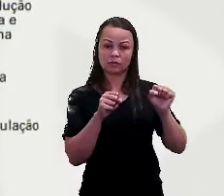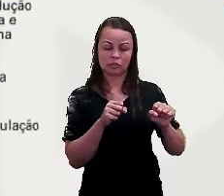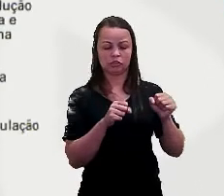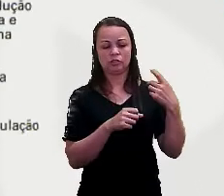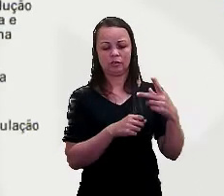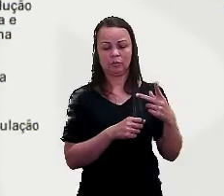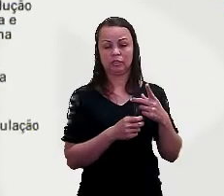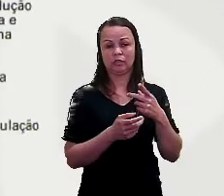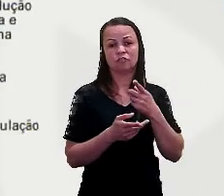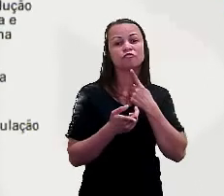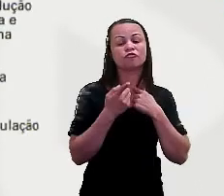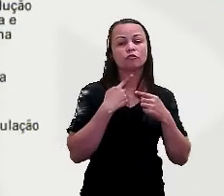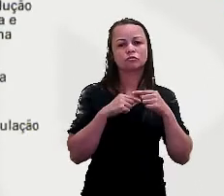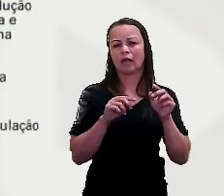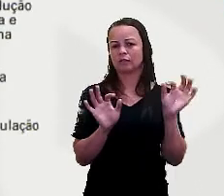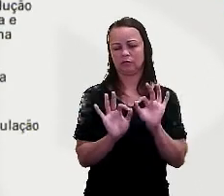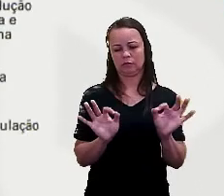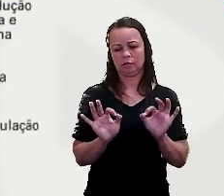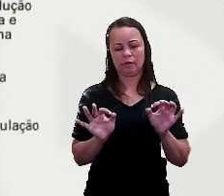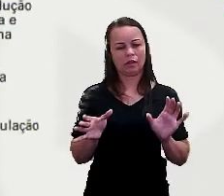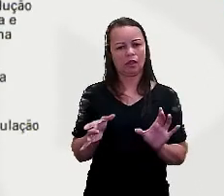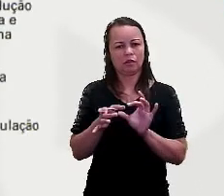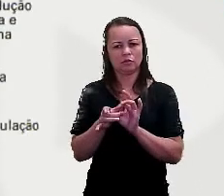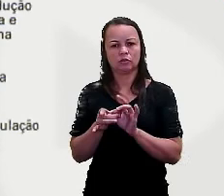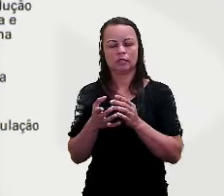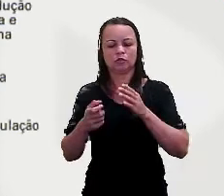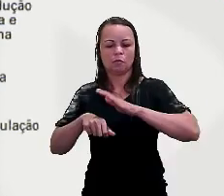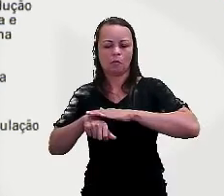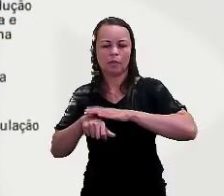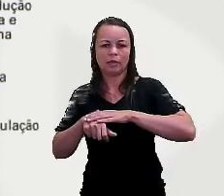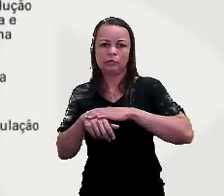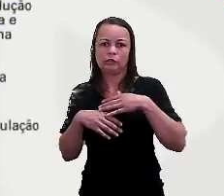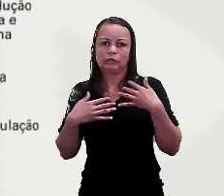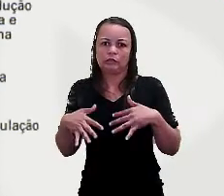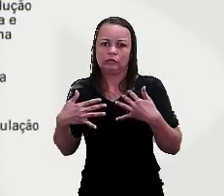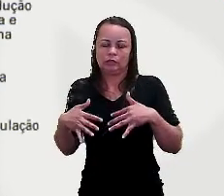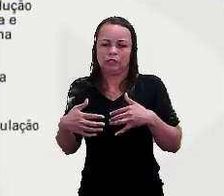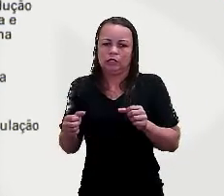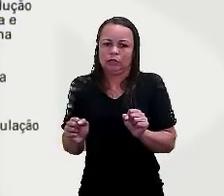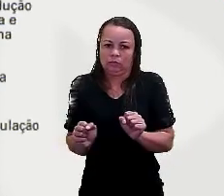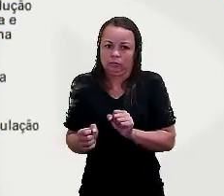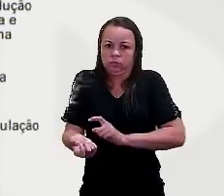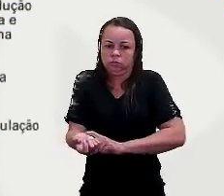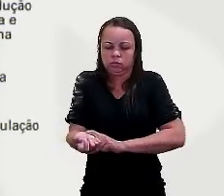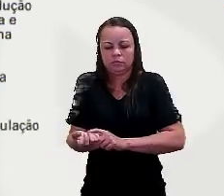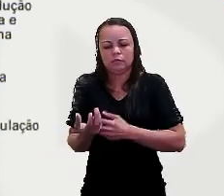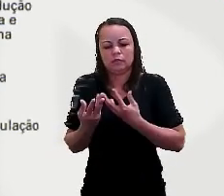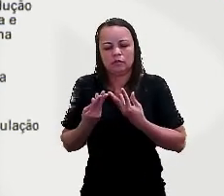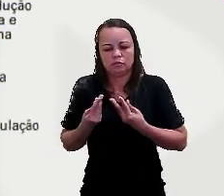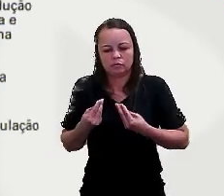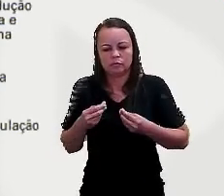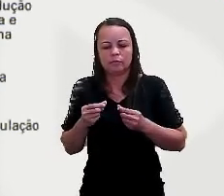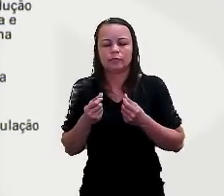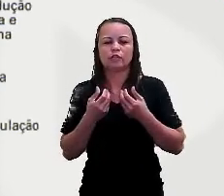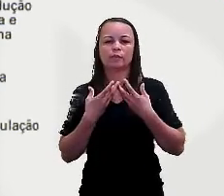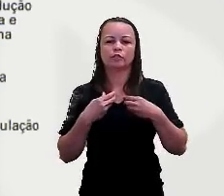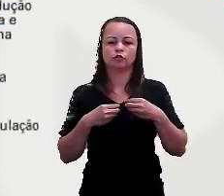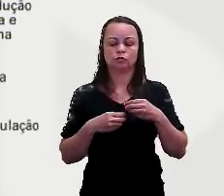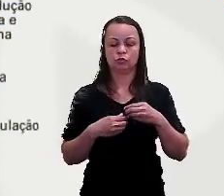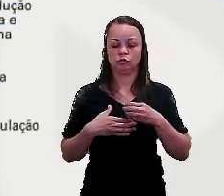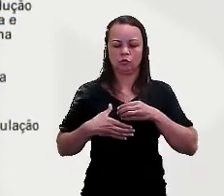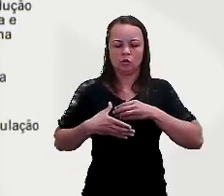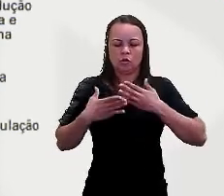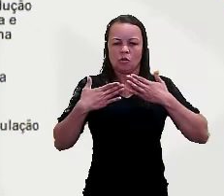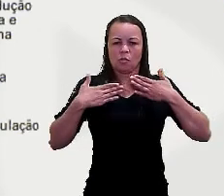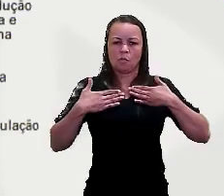nossa vontade, mas está associado ao quê? A um momento de tensão ou de estresse. Relaxamento dos brônquios, aceleração